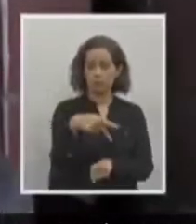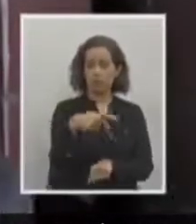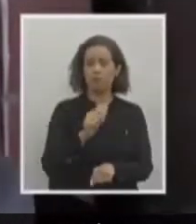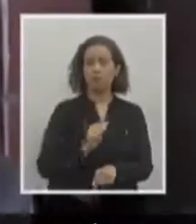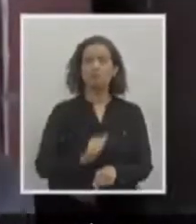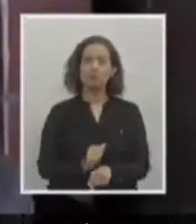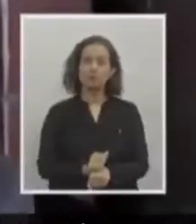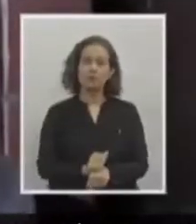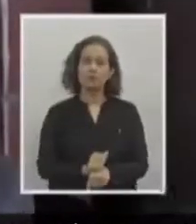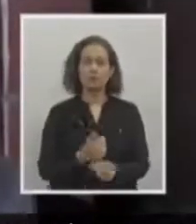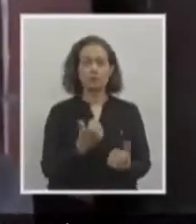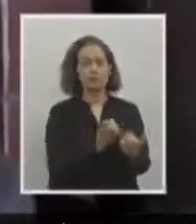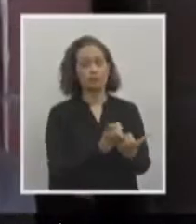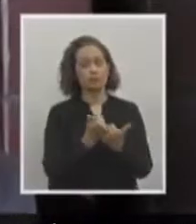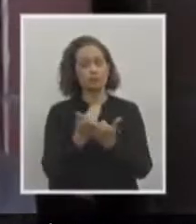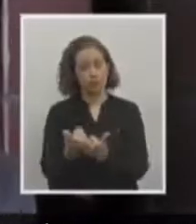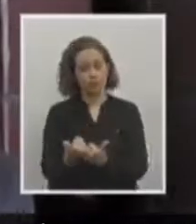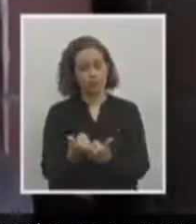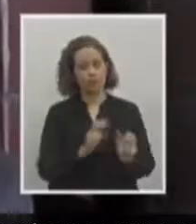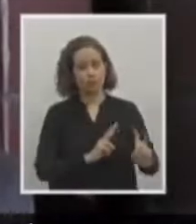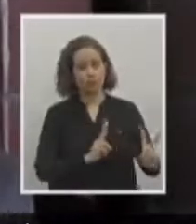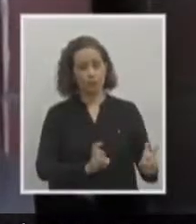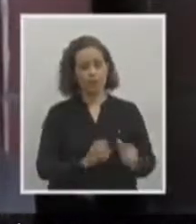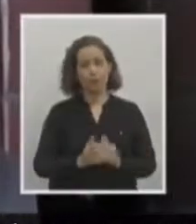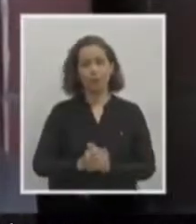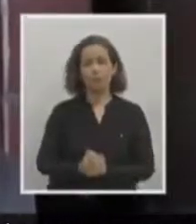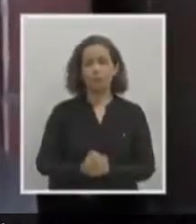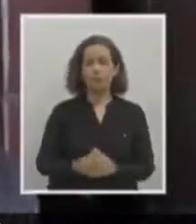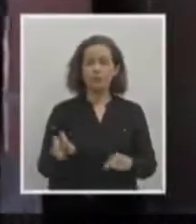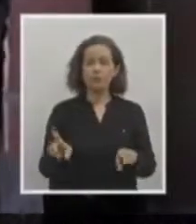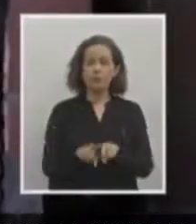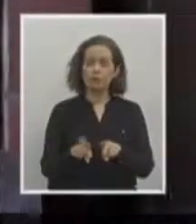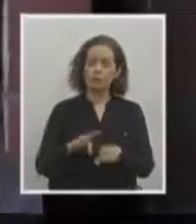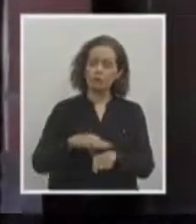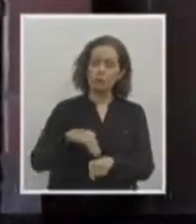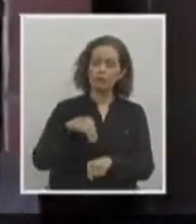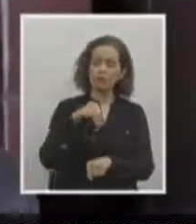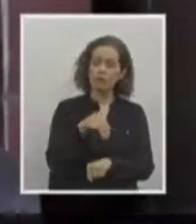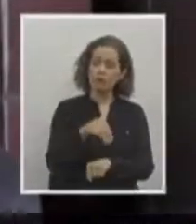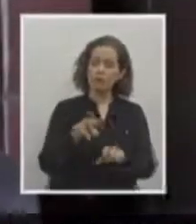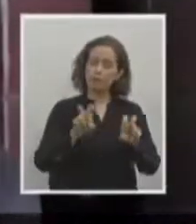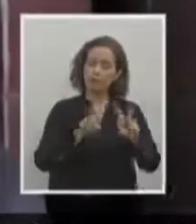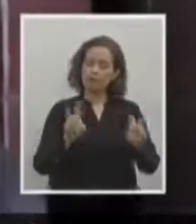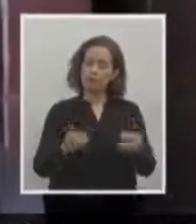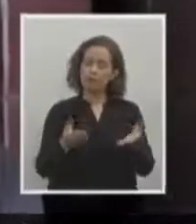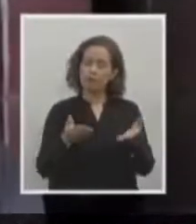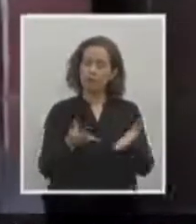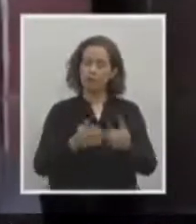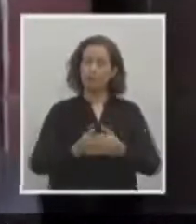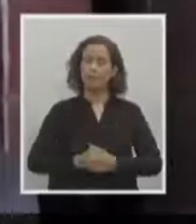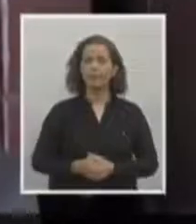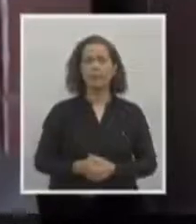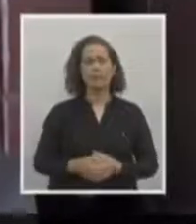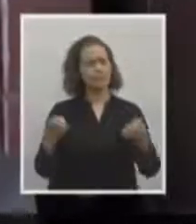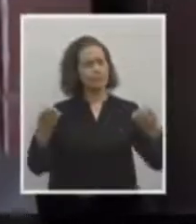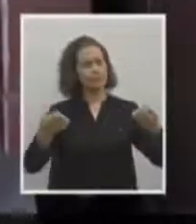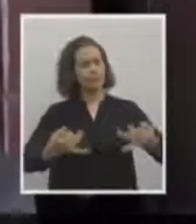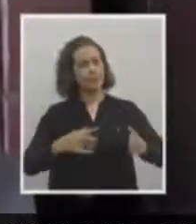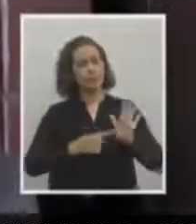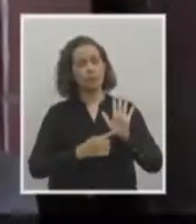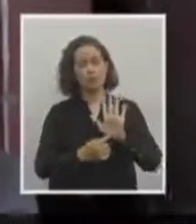de apoio e estou iniciando o meu mestrado também dentro dessa área. Eu queria falar isso porque eu queria mostrar a